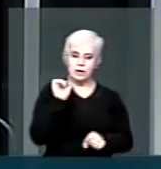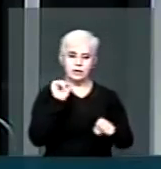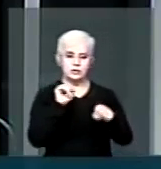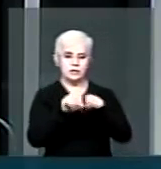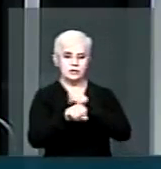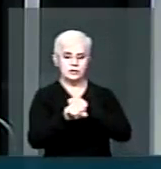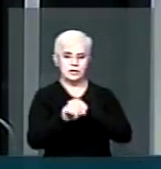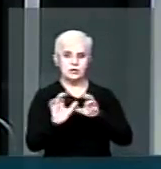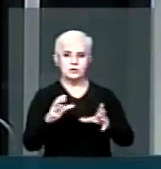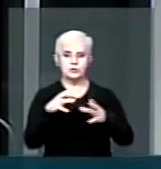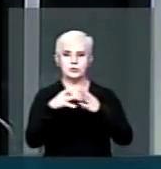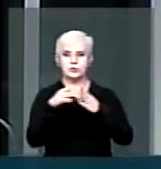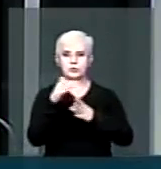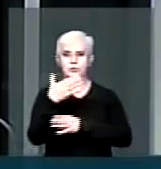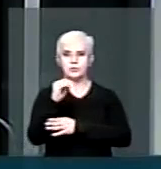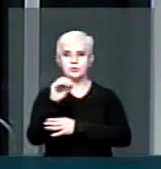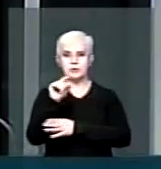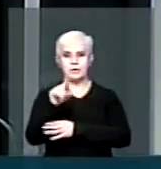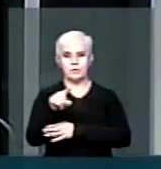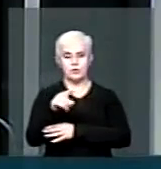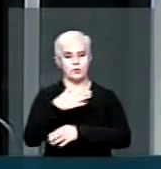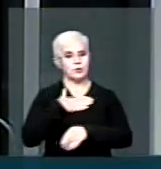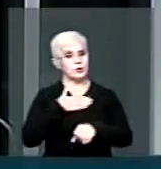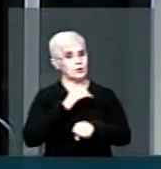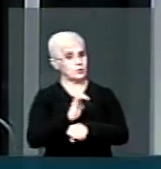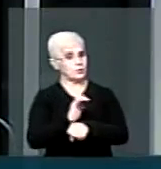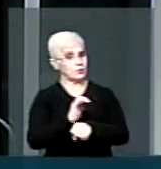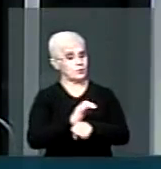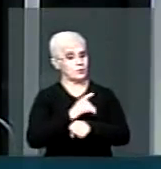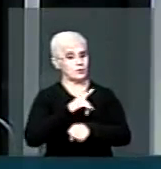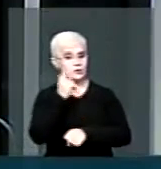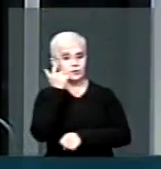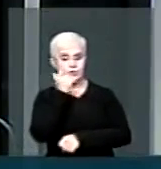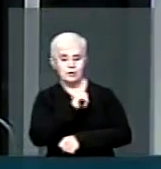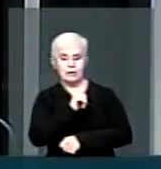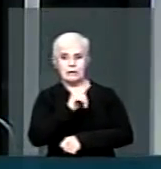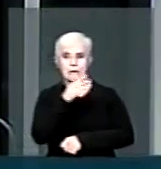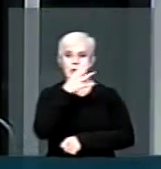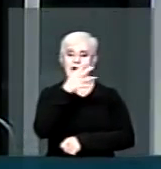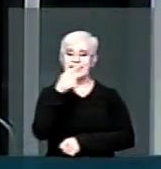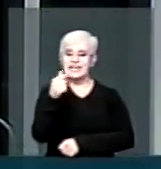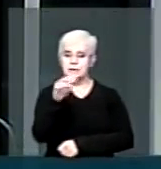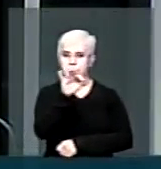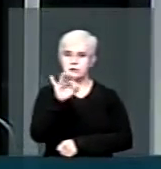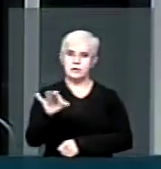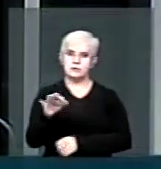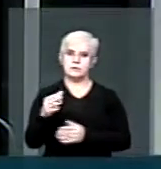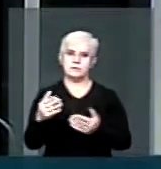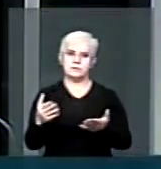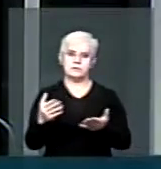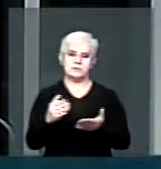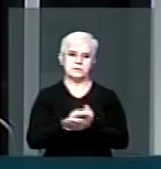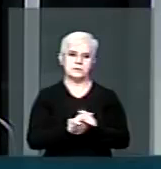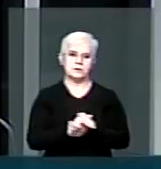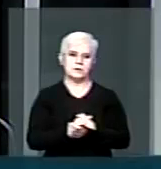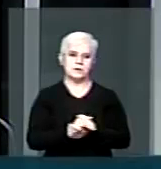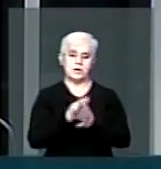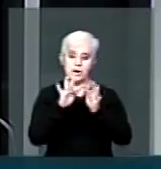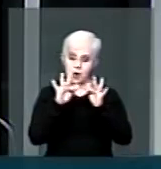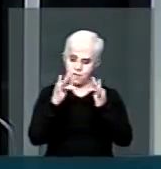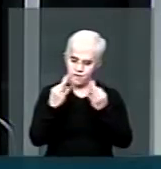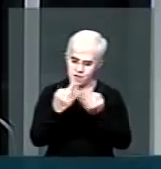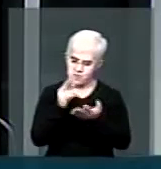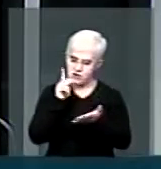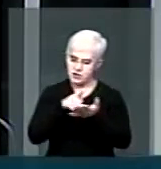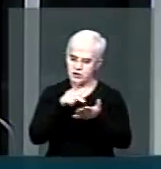a cada 100 mil. Pois bem, no meu estado, chegou a 47. Embora a família seja parte